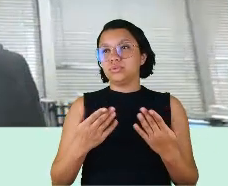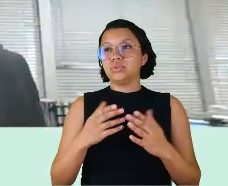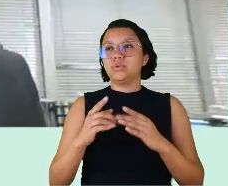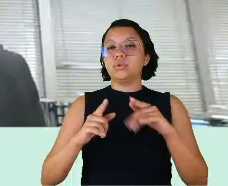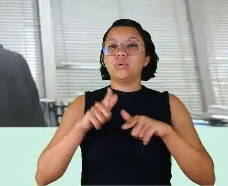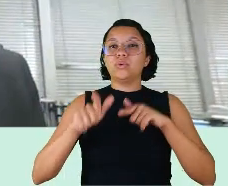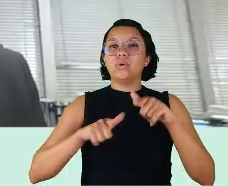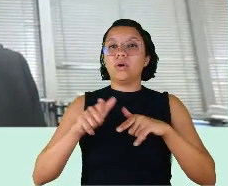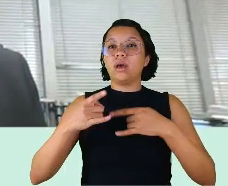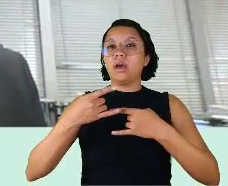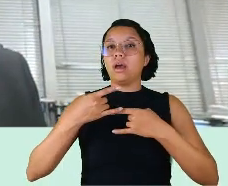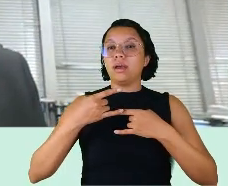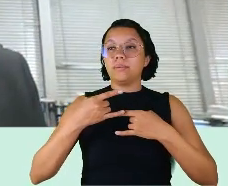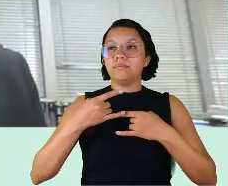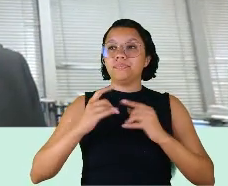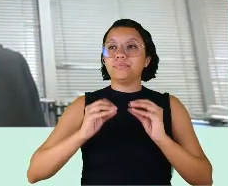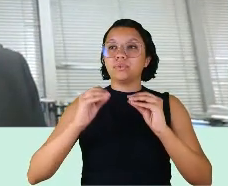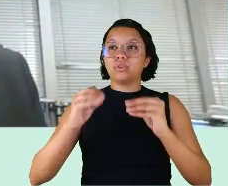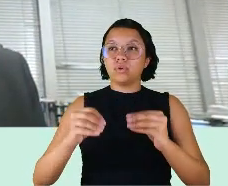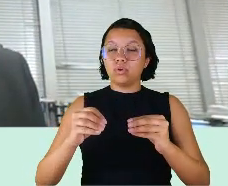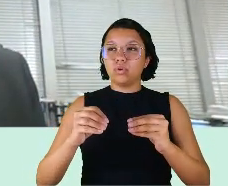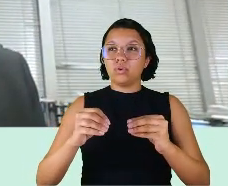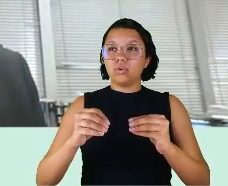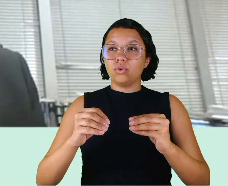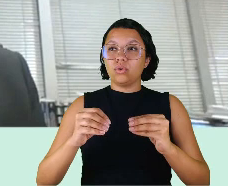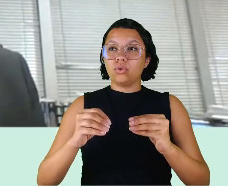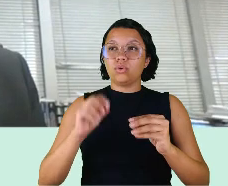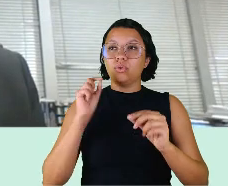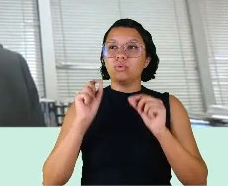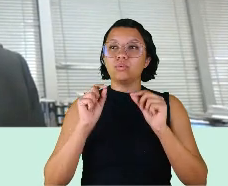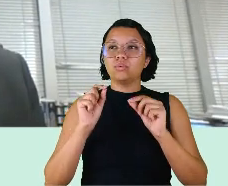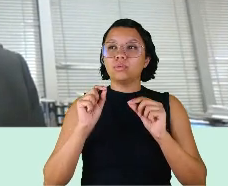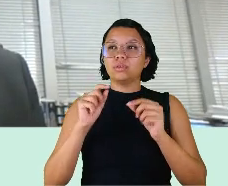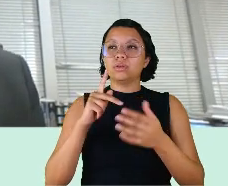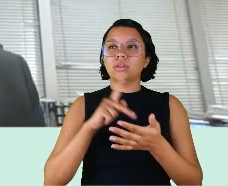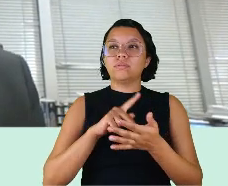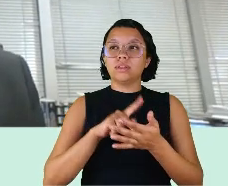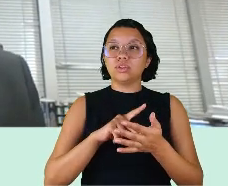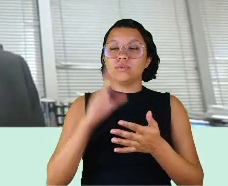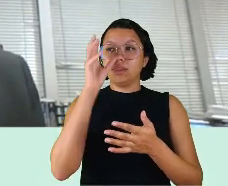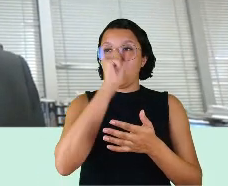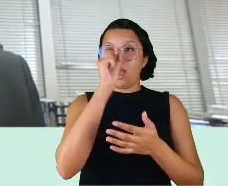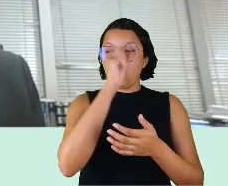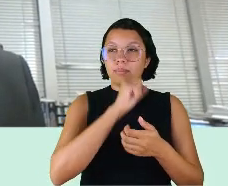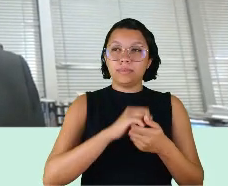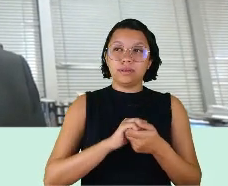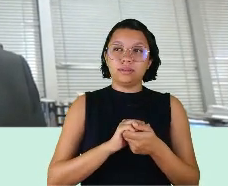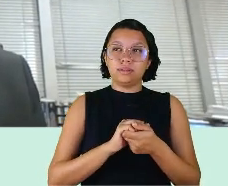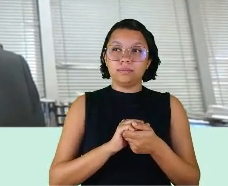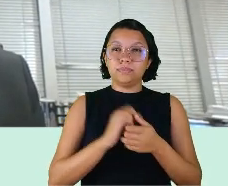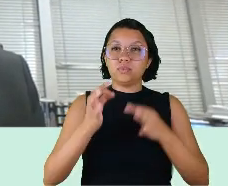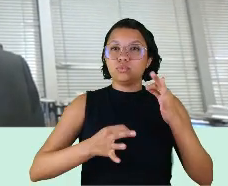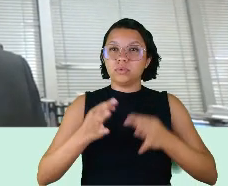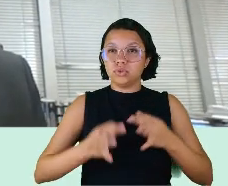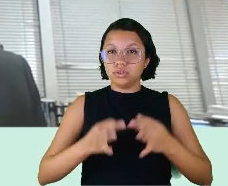O teletrabalho coloca que é o fato de que a gente vai ter que aprender